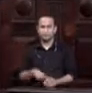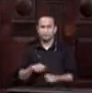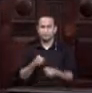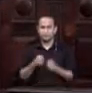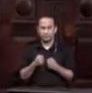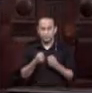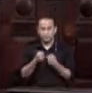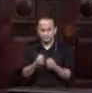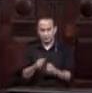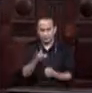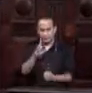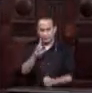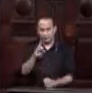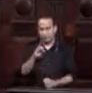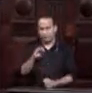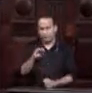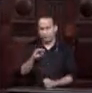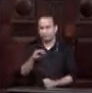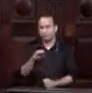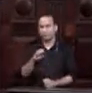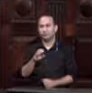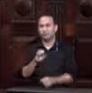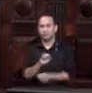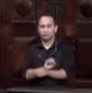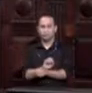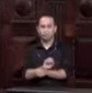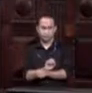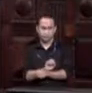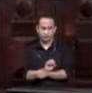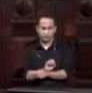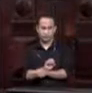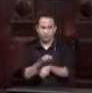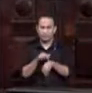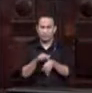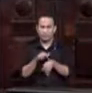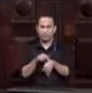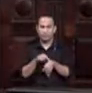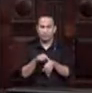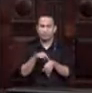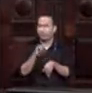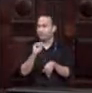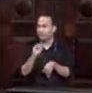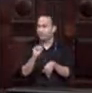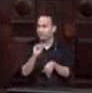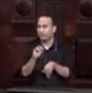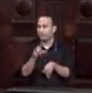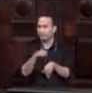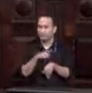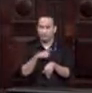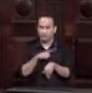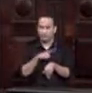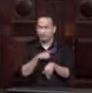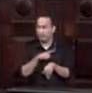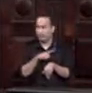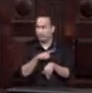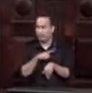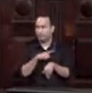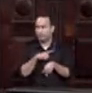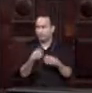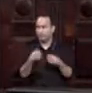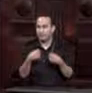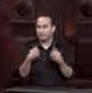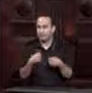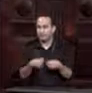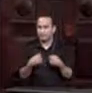Poder Legislativo Estadual, no momento que dá-se uma receita do que ele precisa e